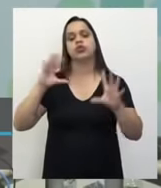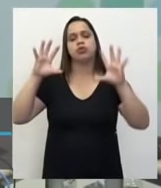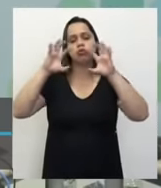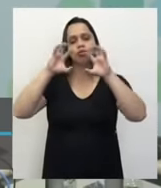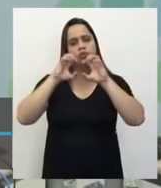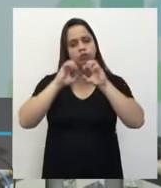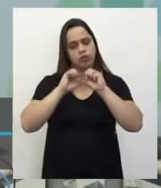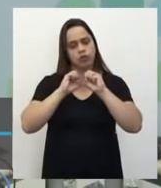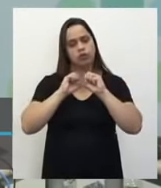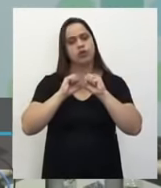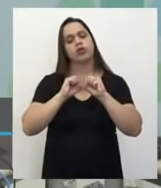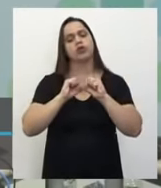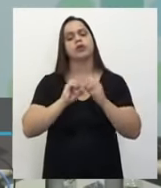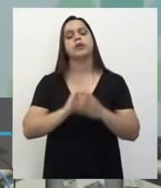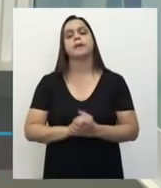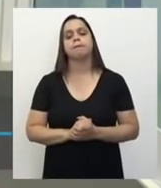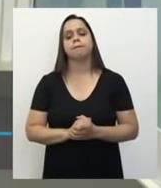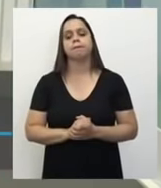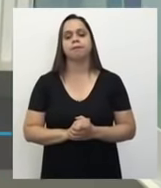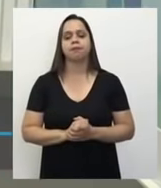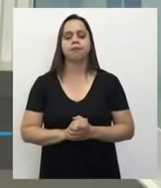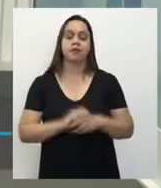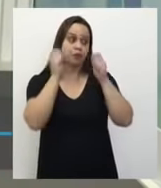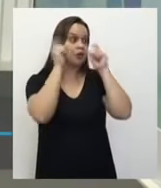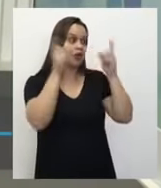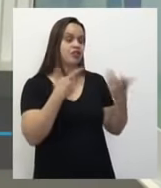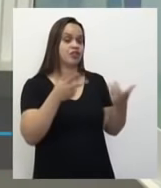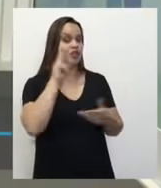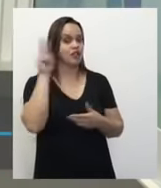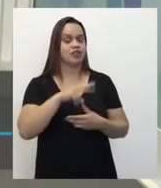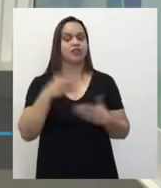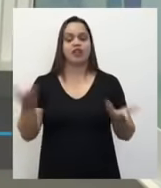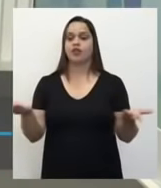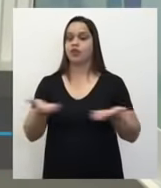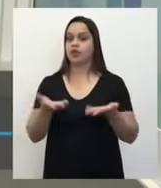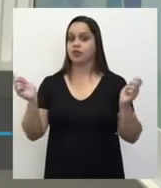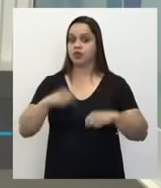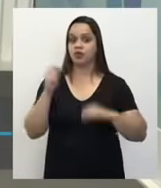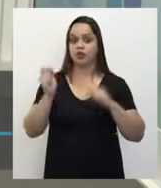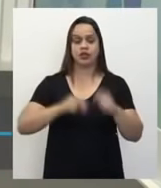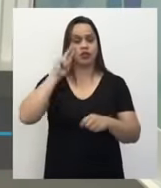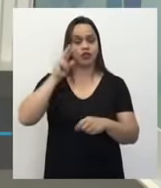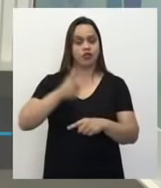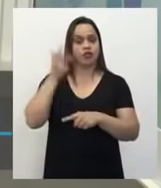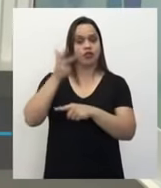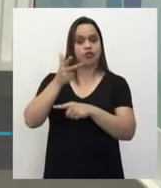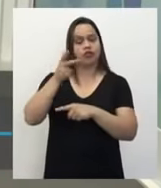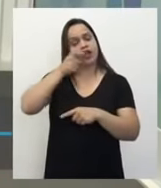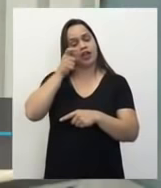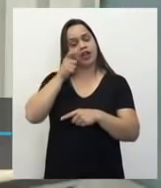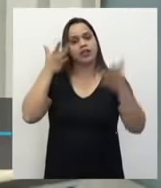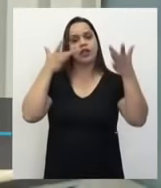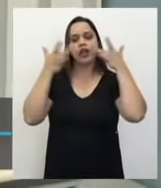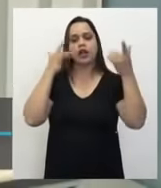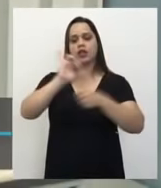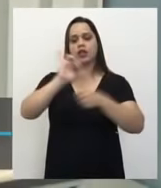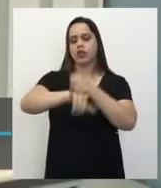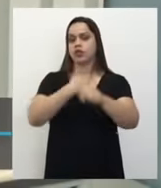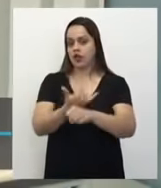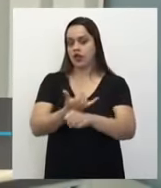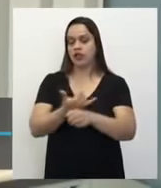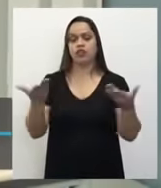ser um pouco menos luminosa. Interessante, turma, seriam vocês, se possível, assistirem com as peças teatrais no YouTube, na